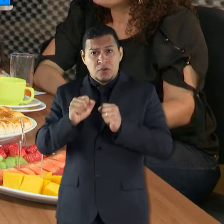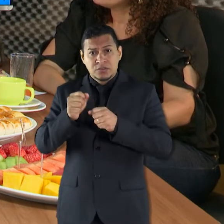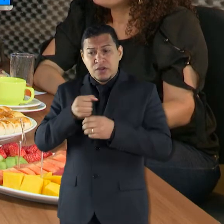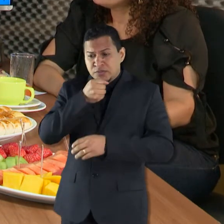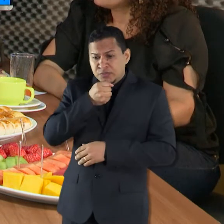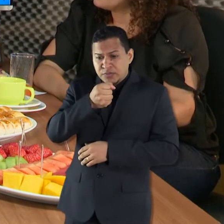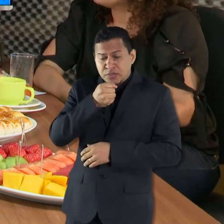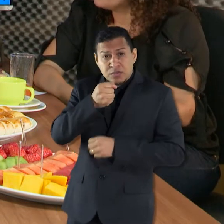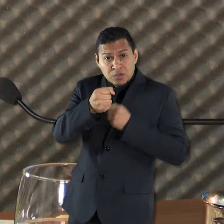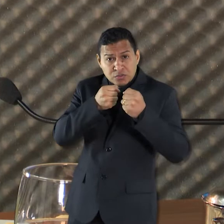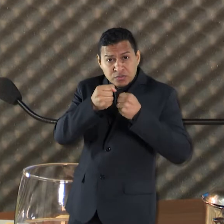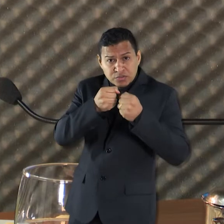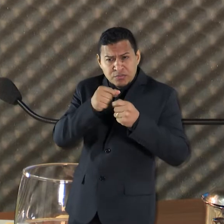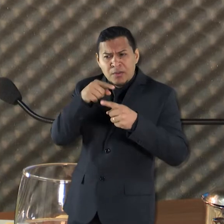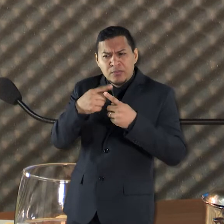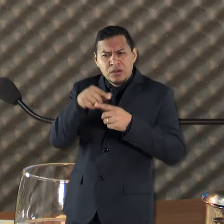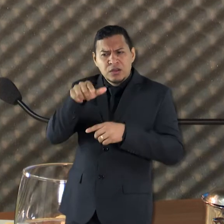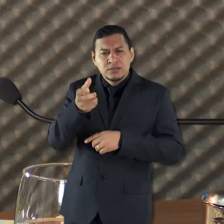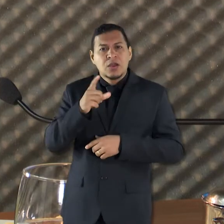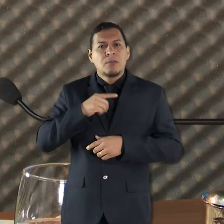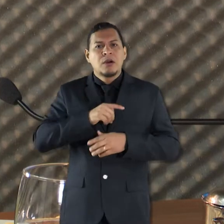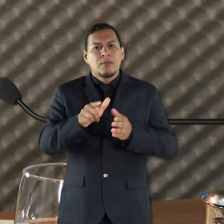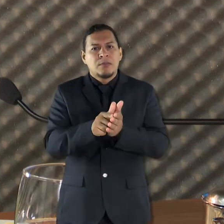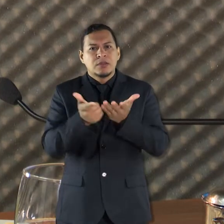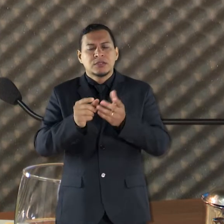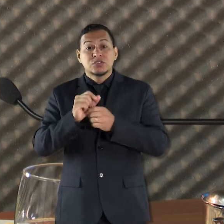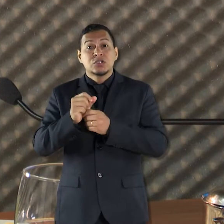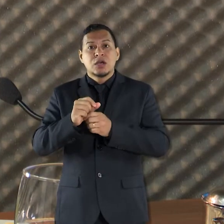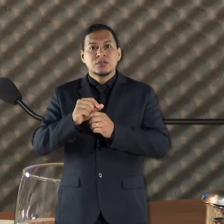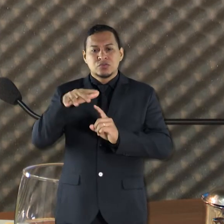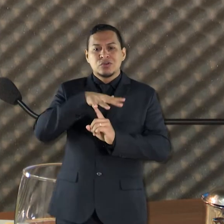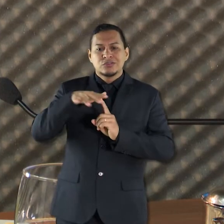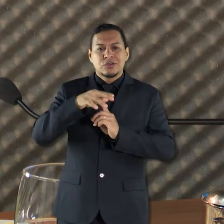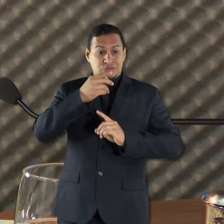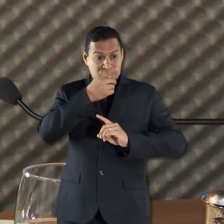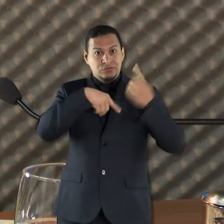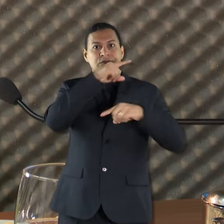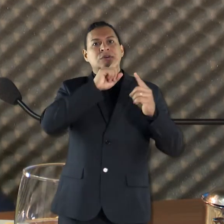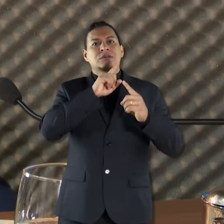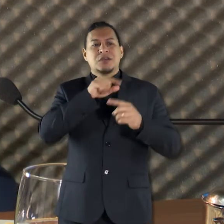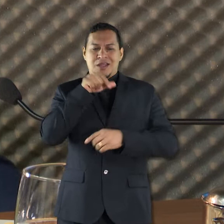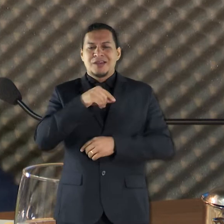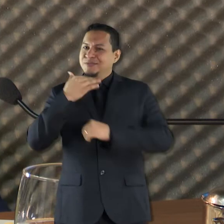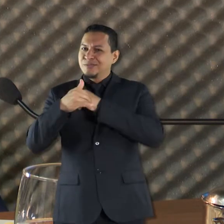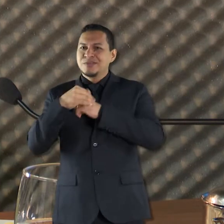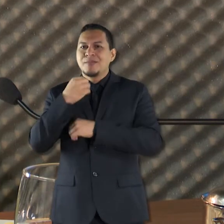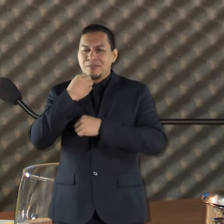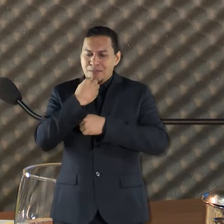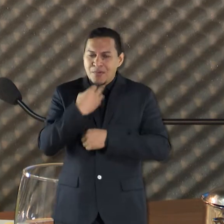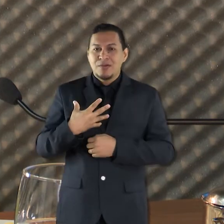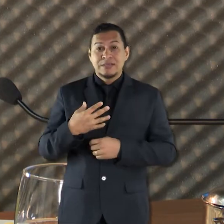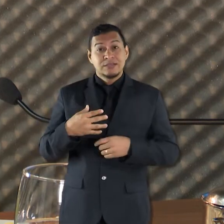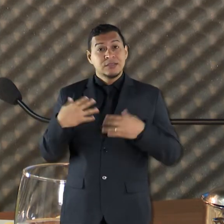dar uma entrevista pra gente? Eles estão fazendo uma matéria, você está me chamando, caso de sucesso, você está me chamando é porque o negócio é bom, que coisa boa,